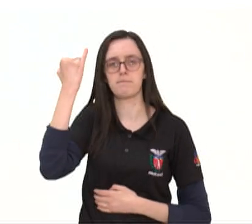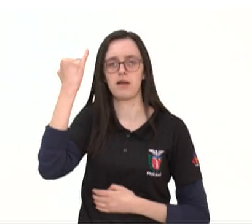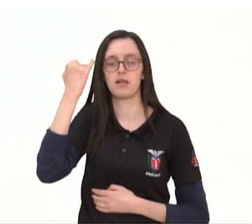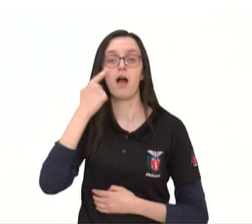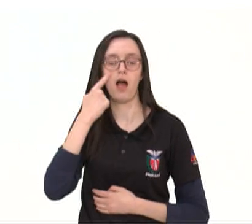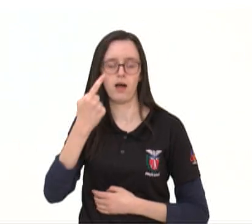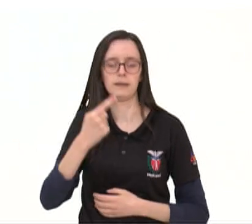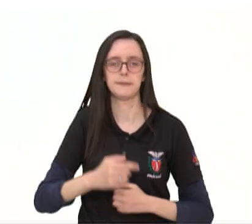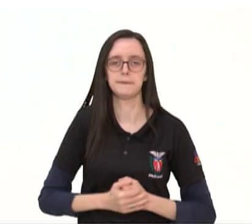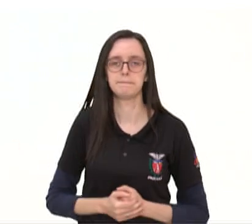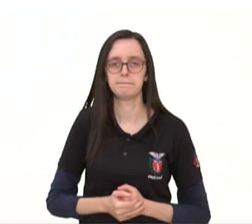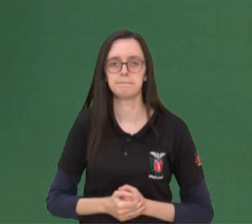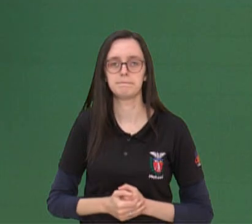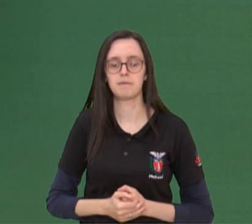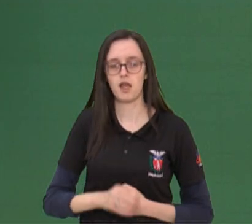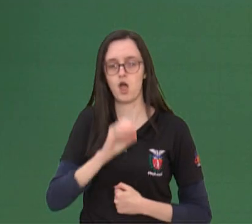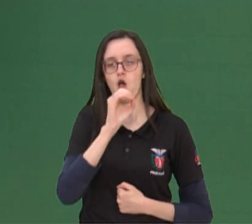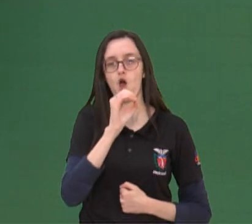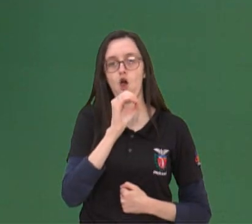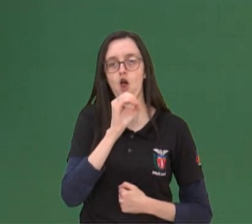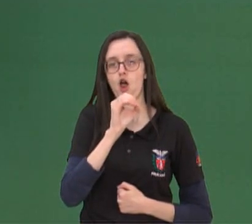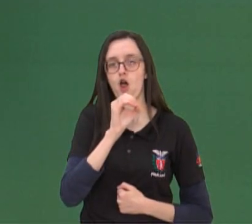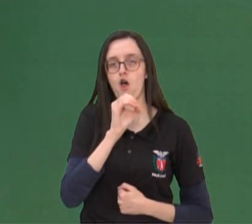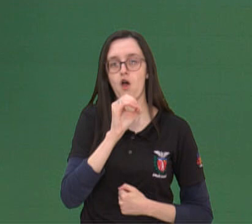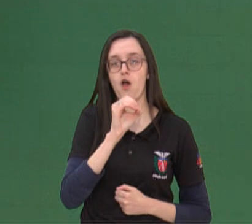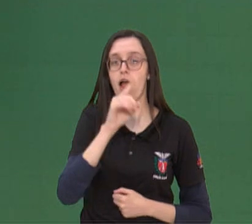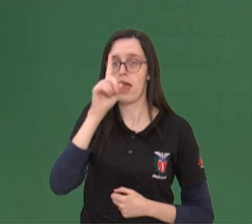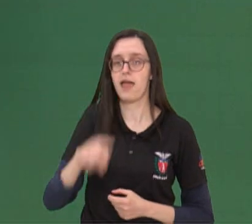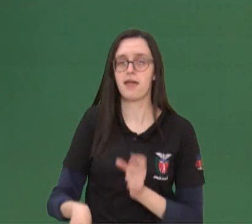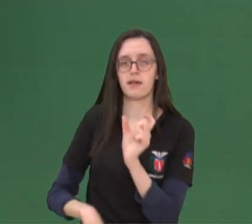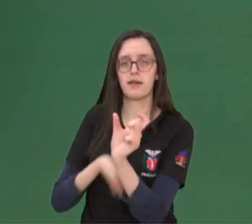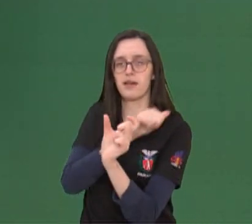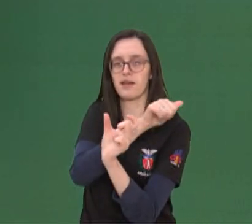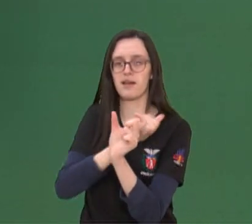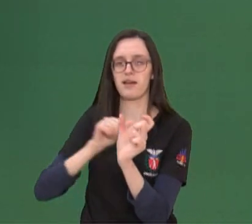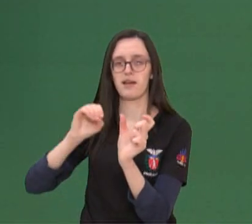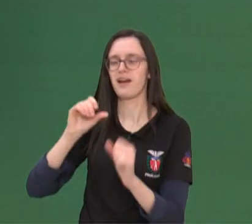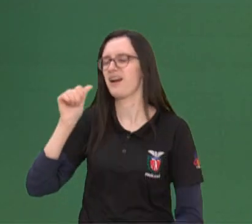Olha só, o é um artigo.